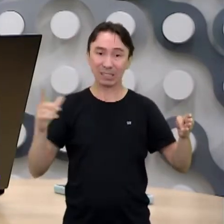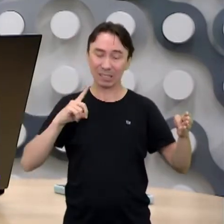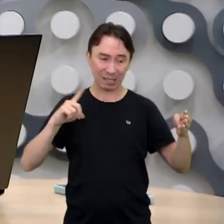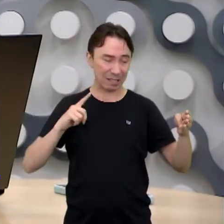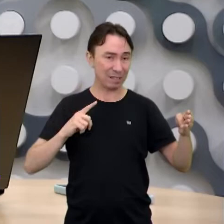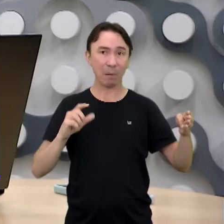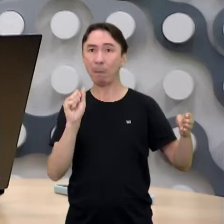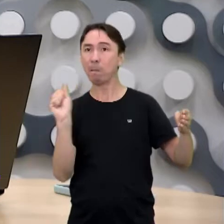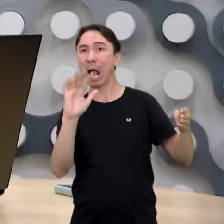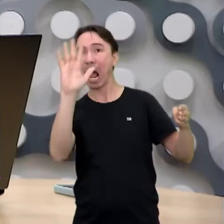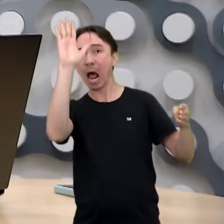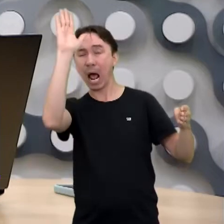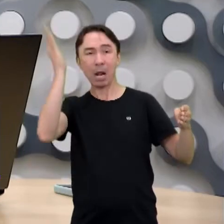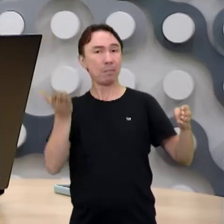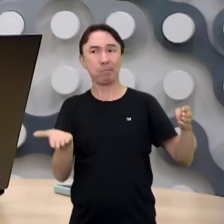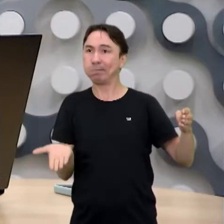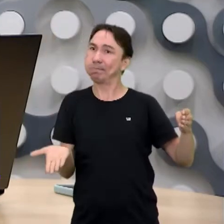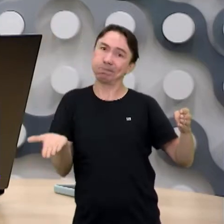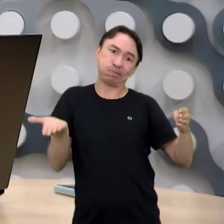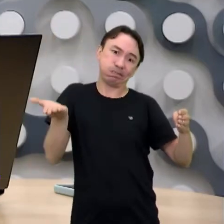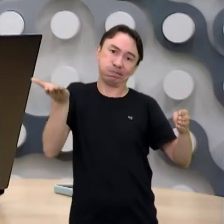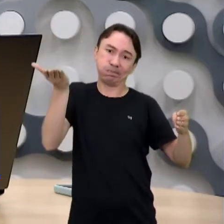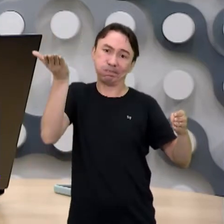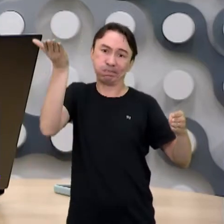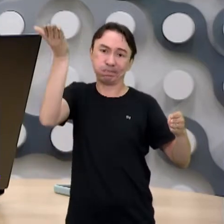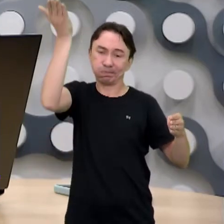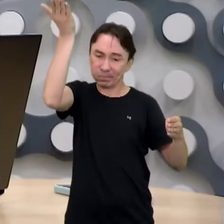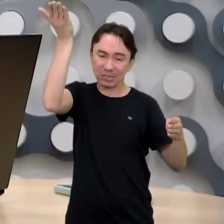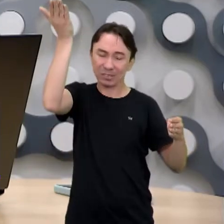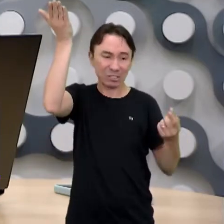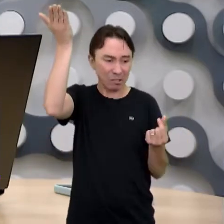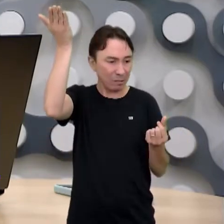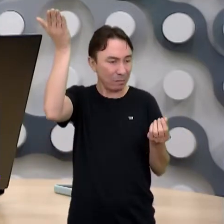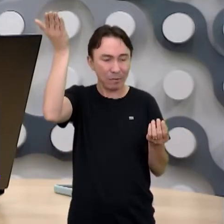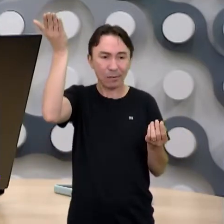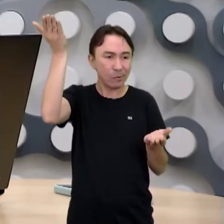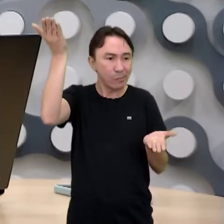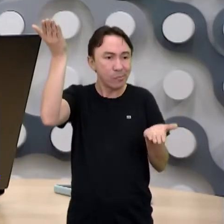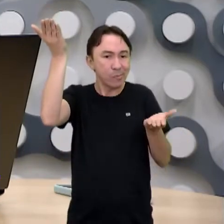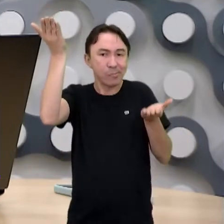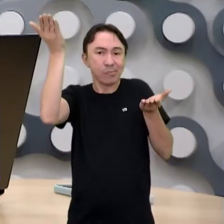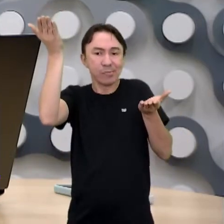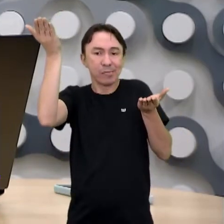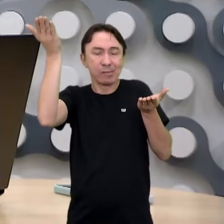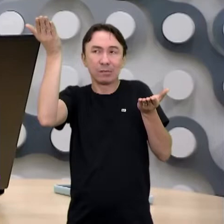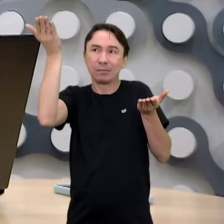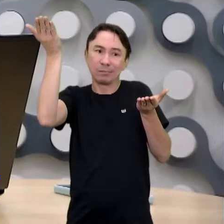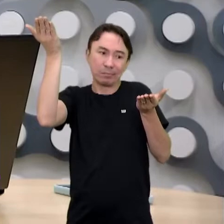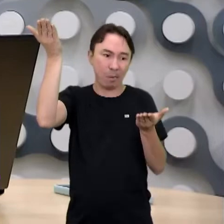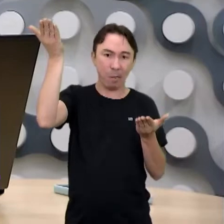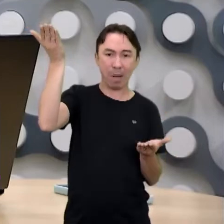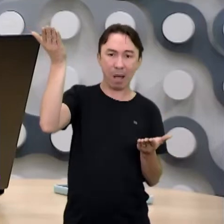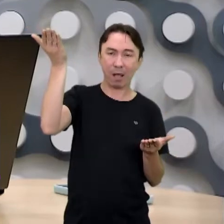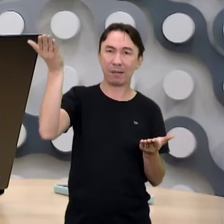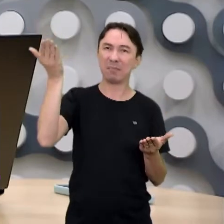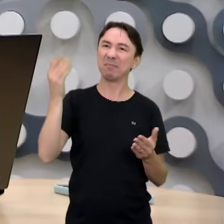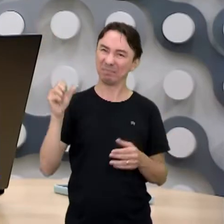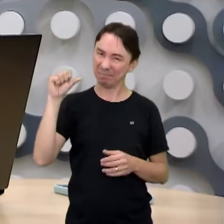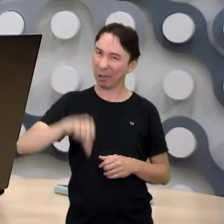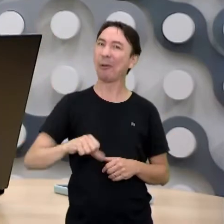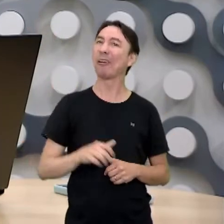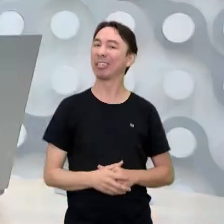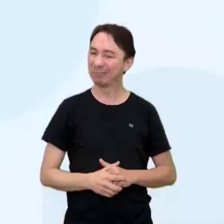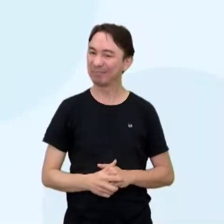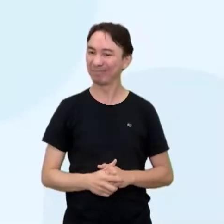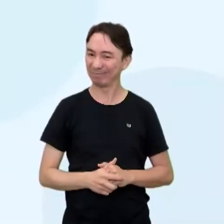valor que subiu é bem abaixo, então para quem desceu então é pior ainda, tá certo? Já vamos lá para a próxima tela, que a gente vai observar